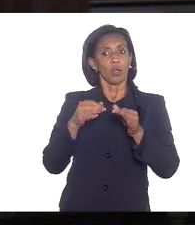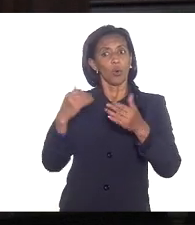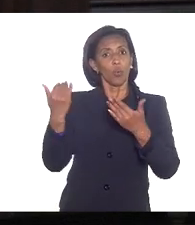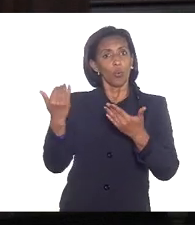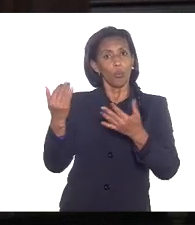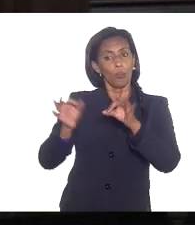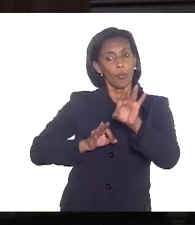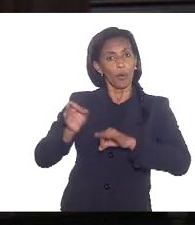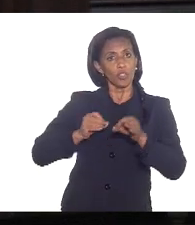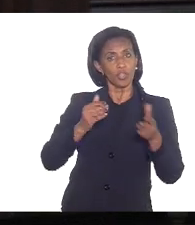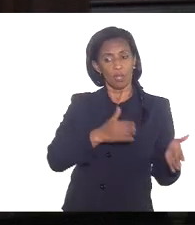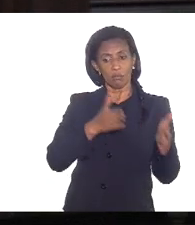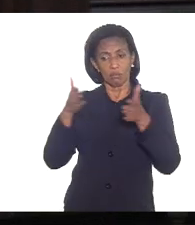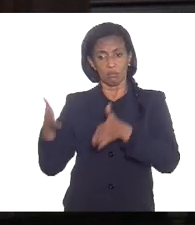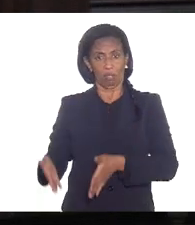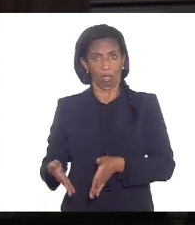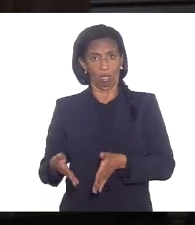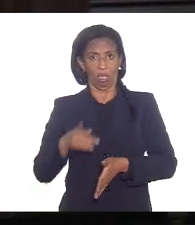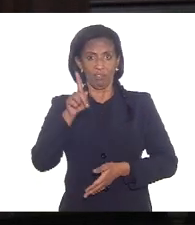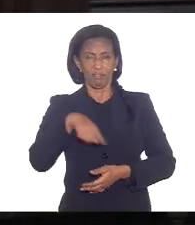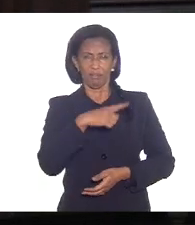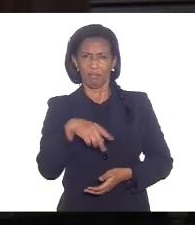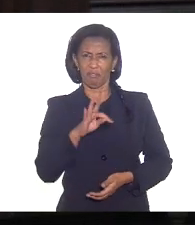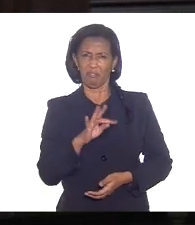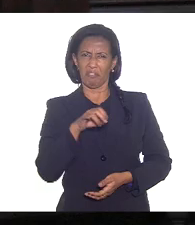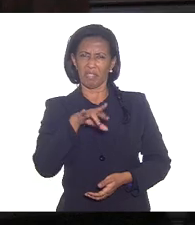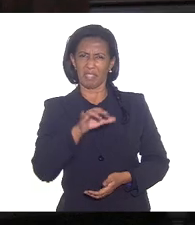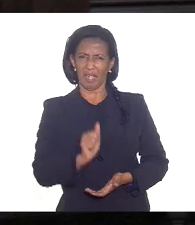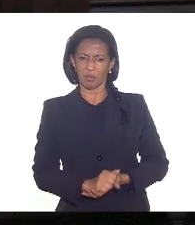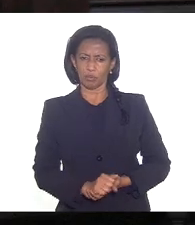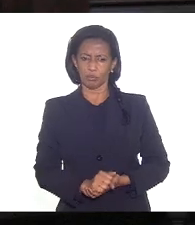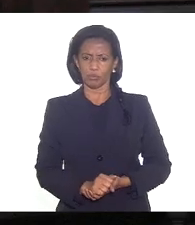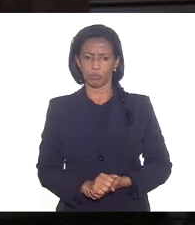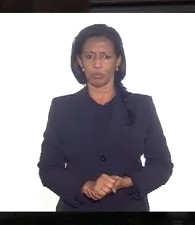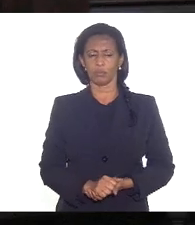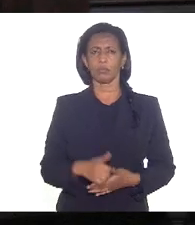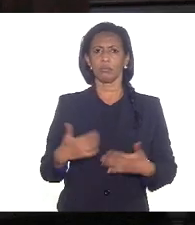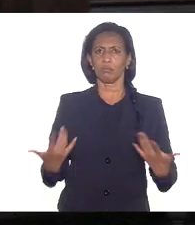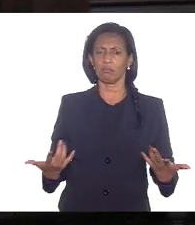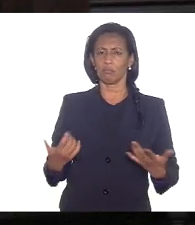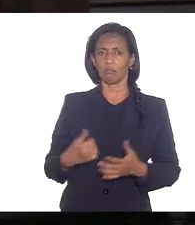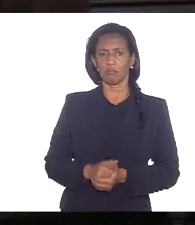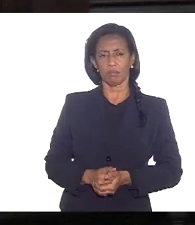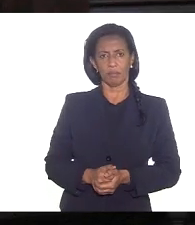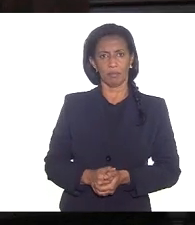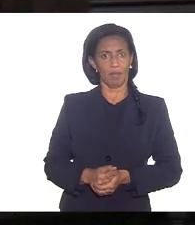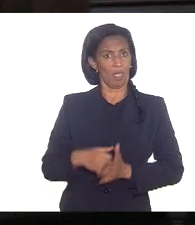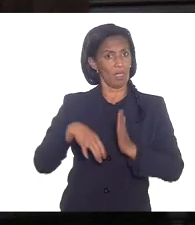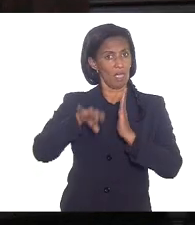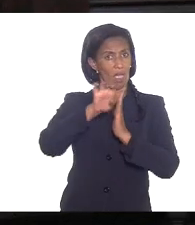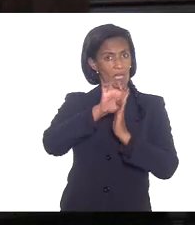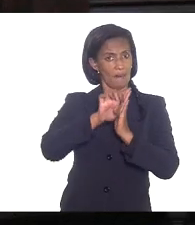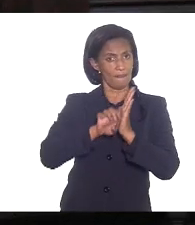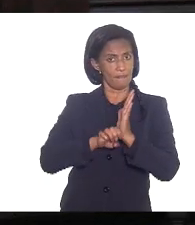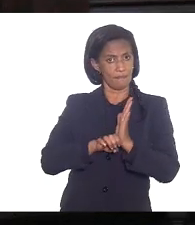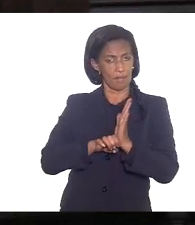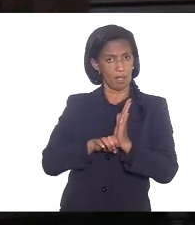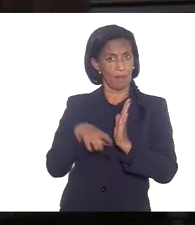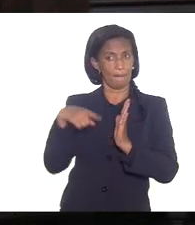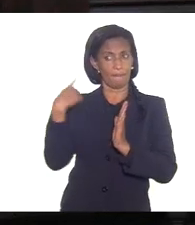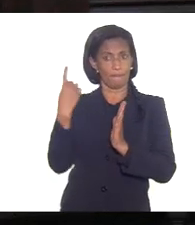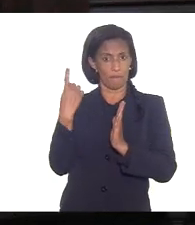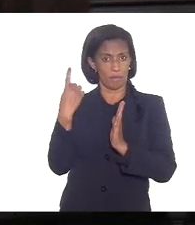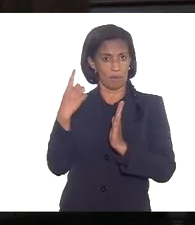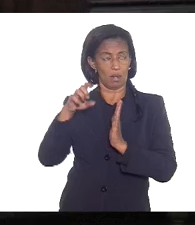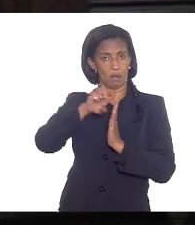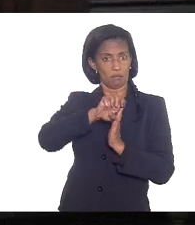em é a primeira objeção seu presidente é que a emenda A primeira objeção